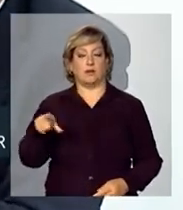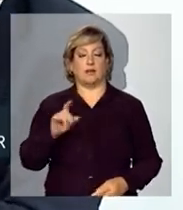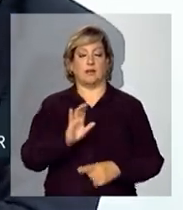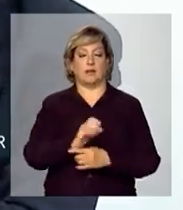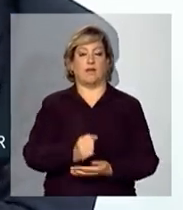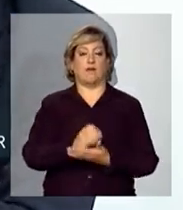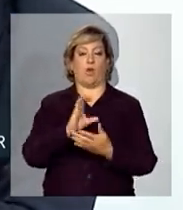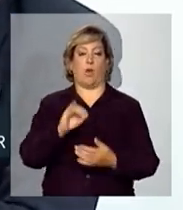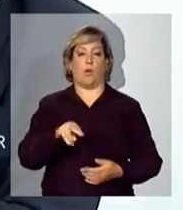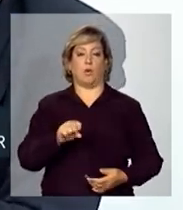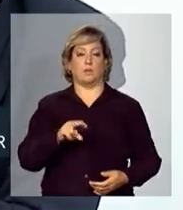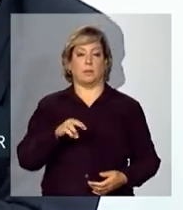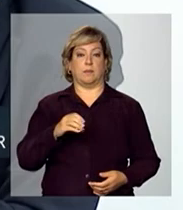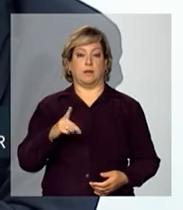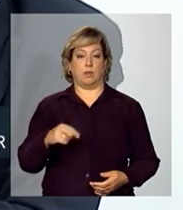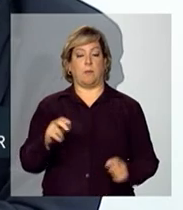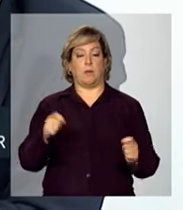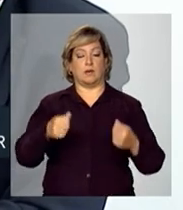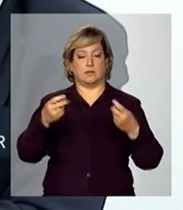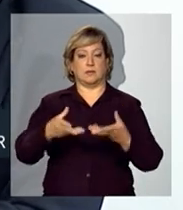tratar desse assunto